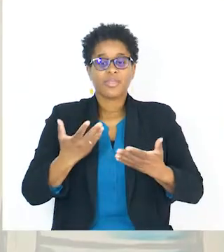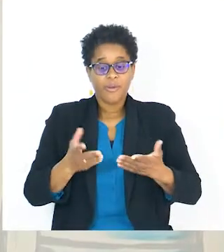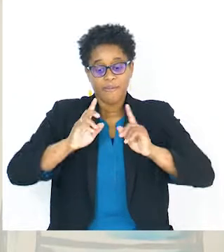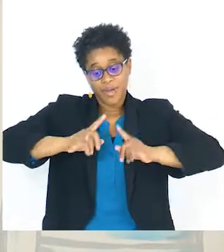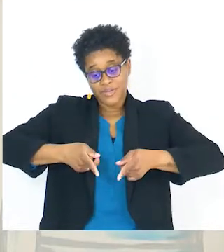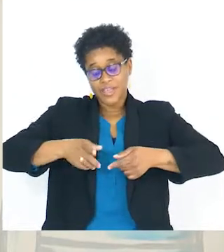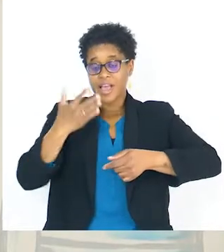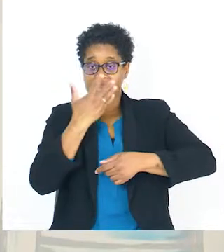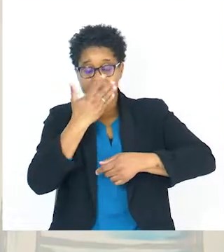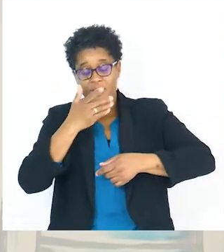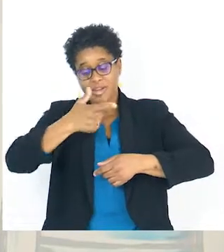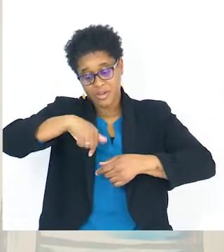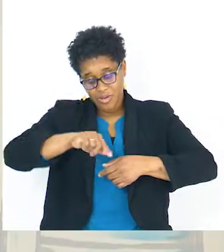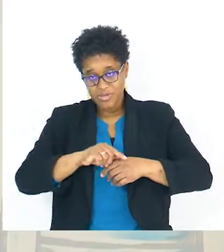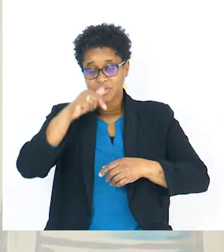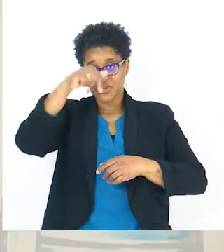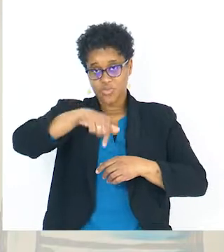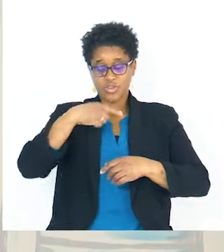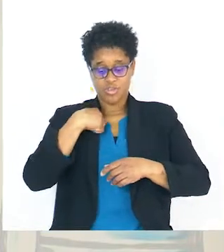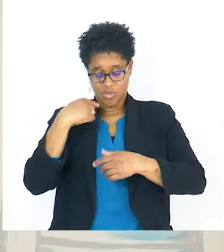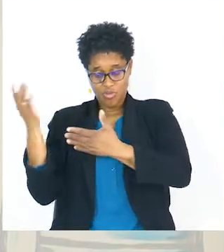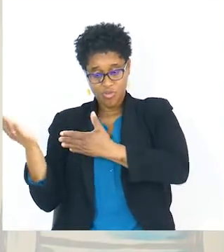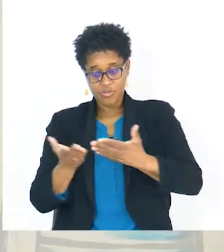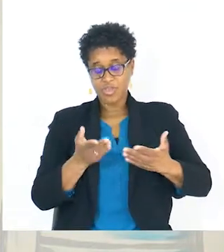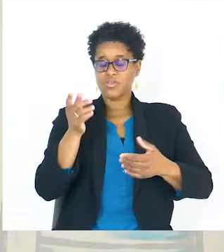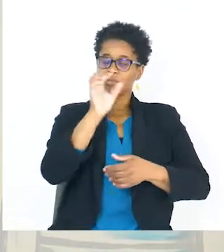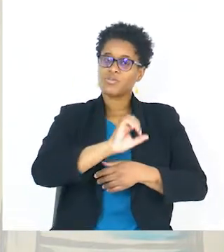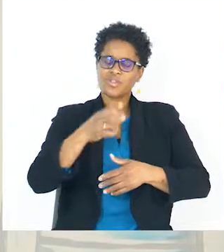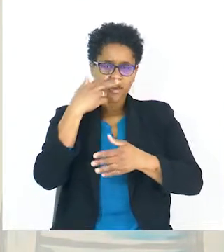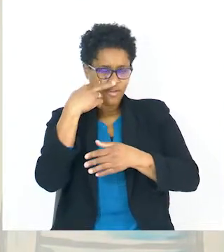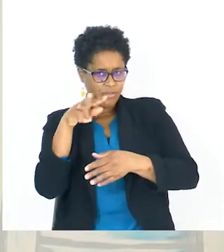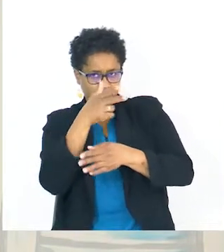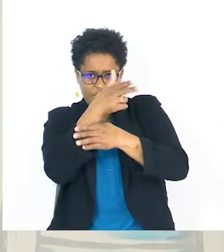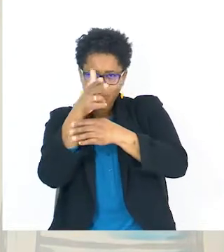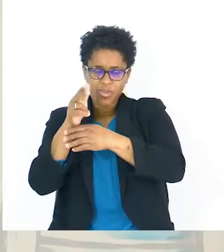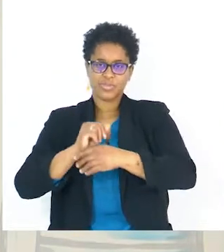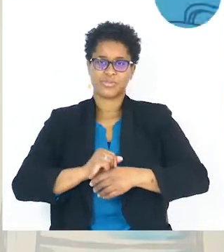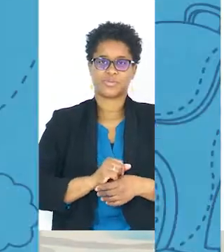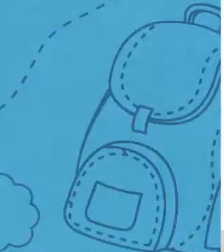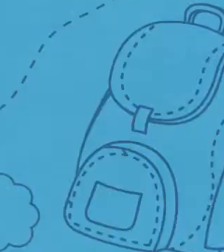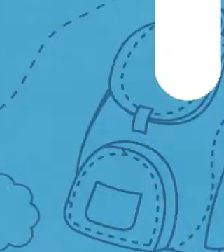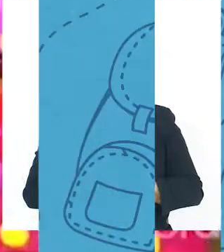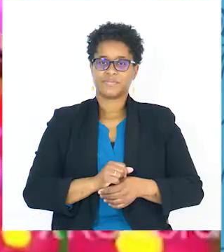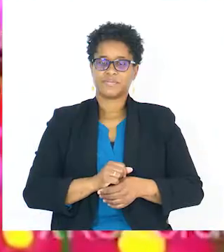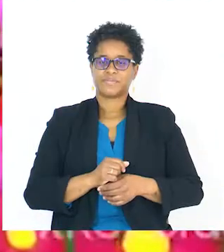Para iniciar a nossa aula de hoje, convido-vos a assistir um vídeo.